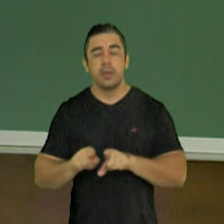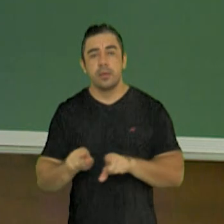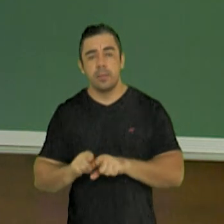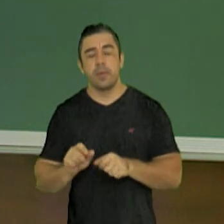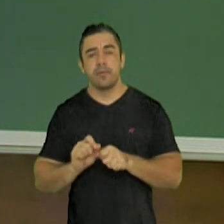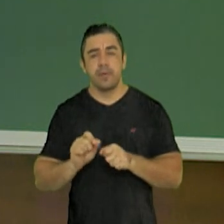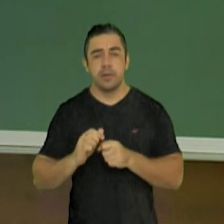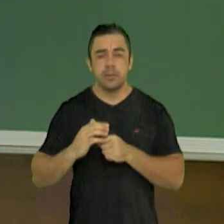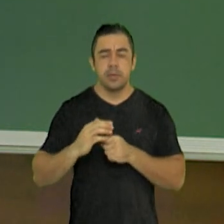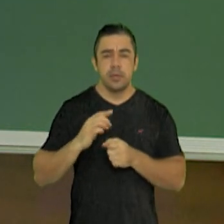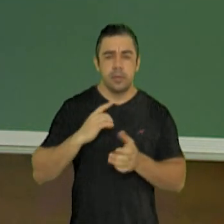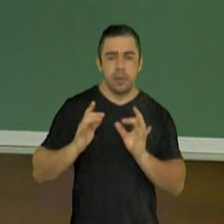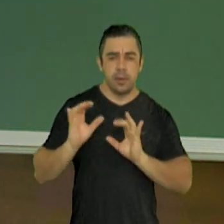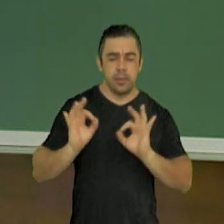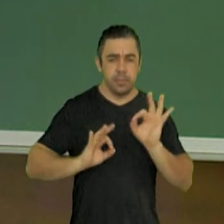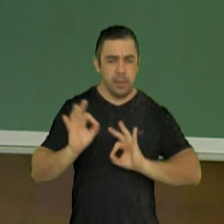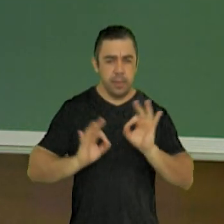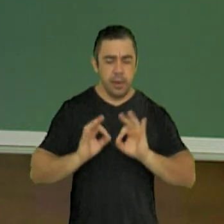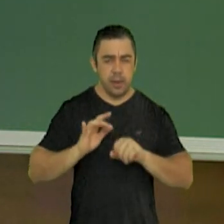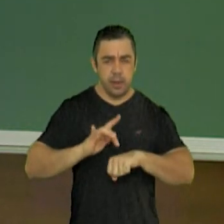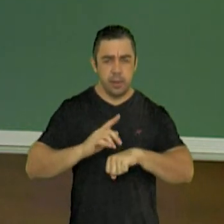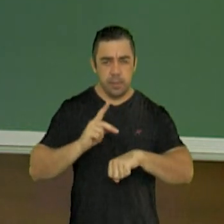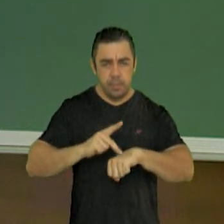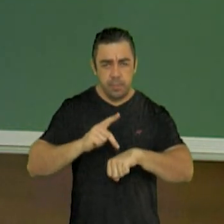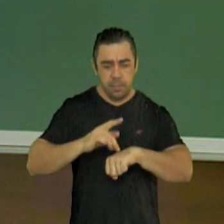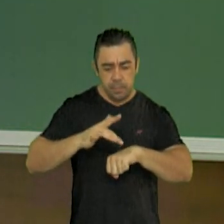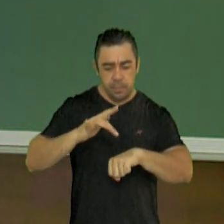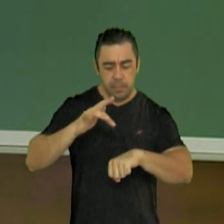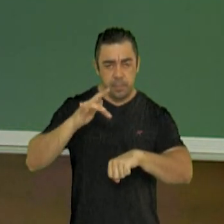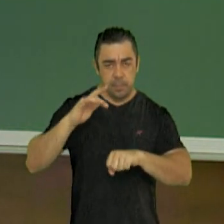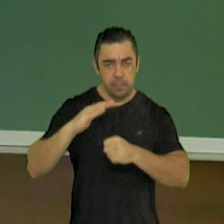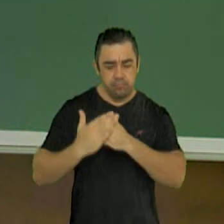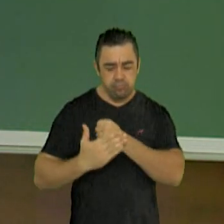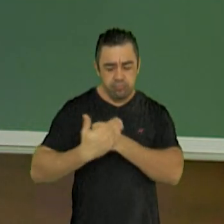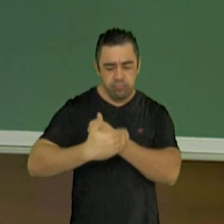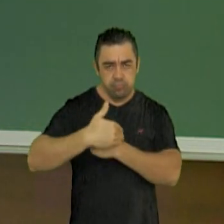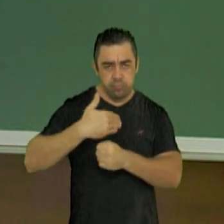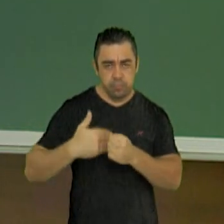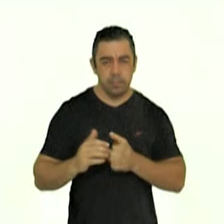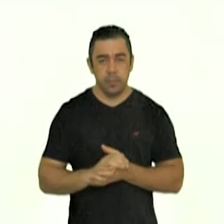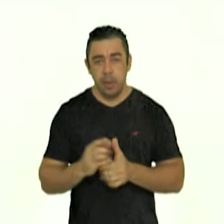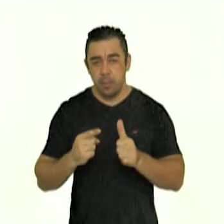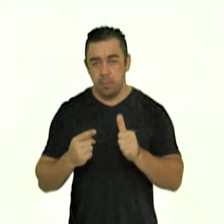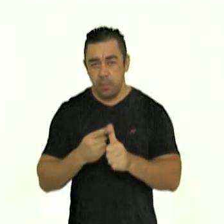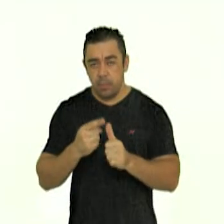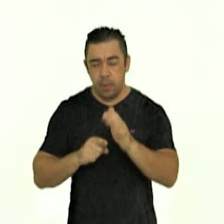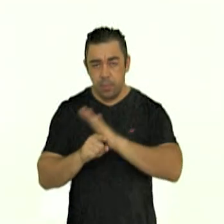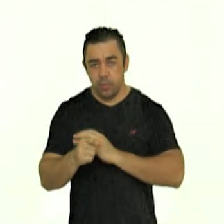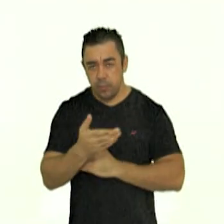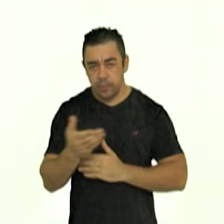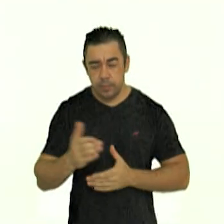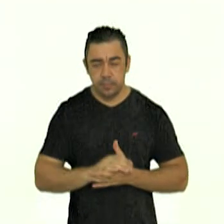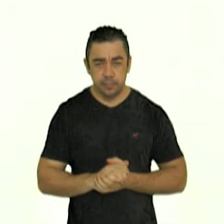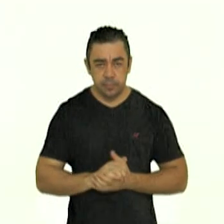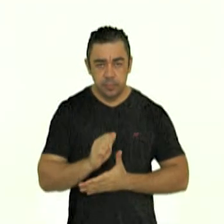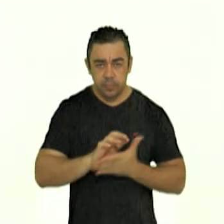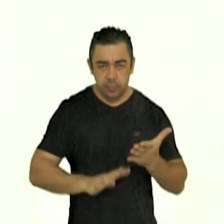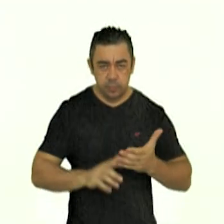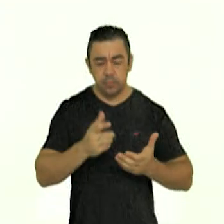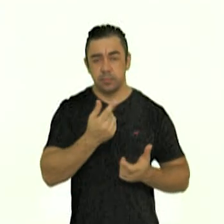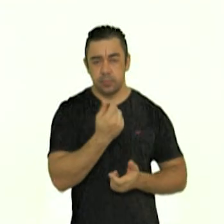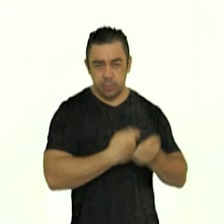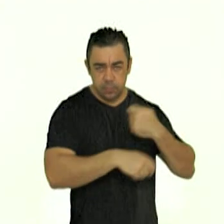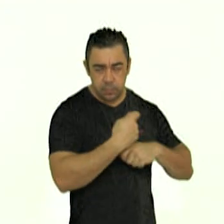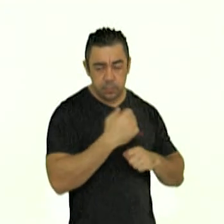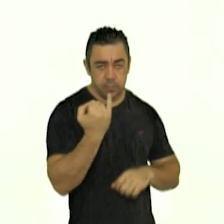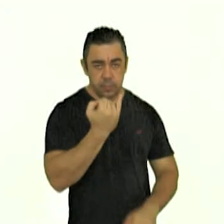né? O comércio de pedras preciosas. Primeiro quiz, então, de hoje. Atividade econômica de grande